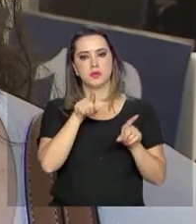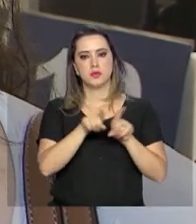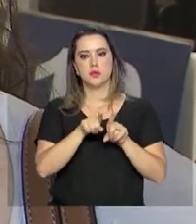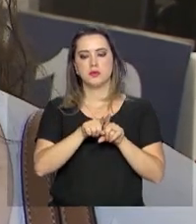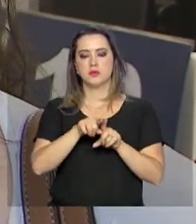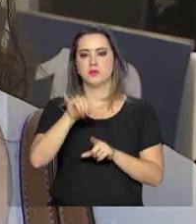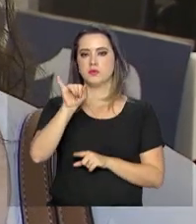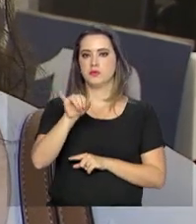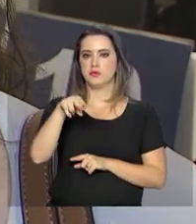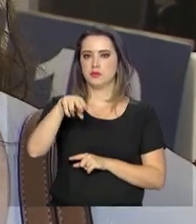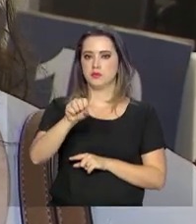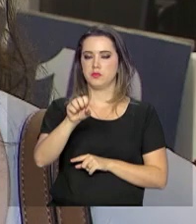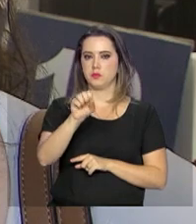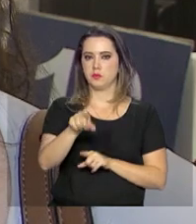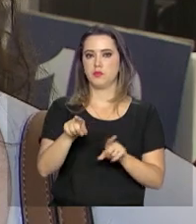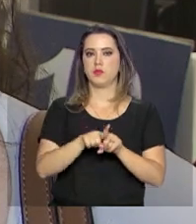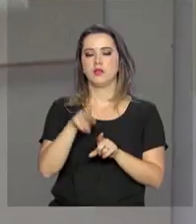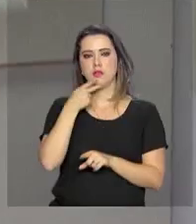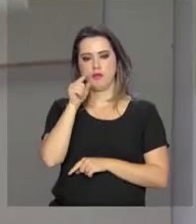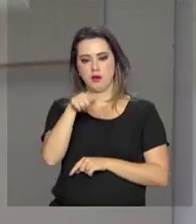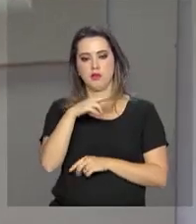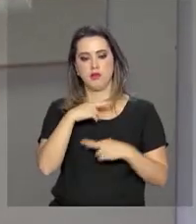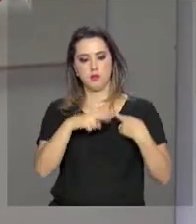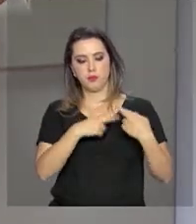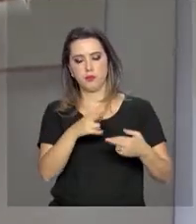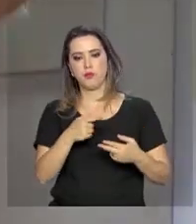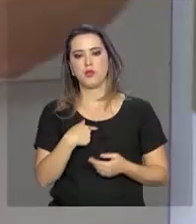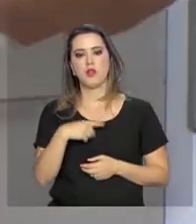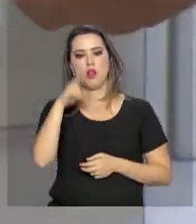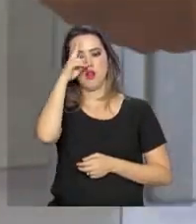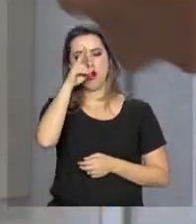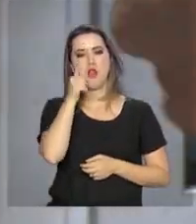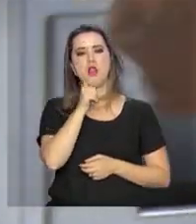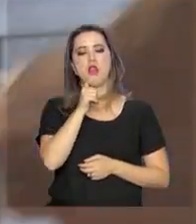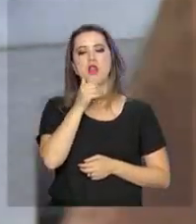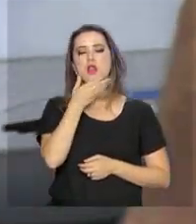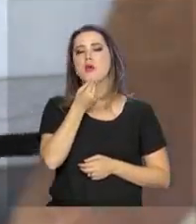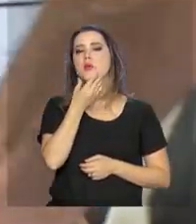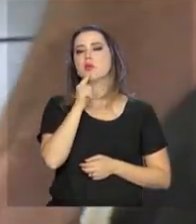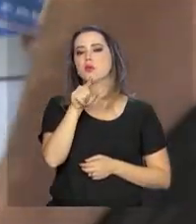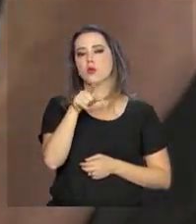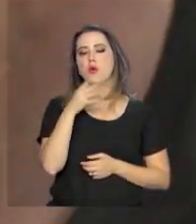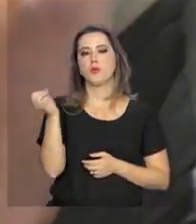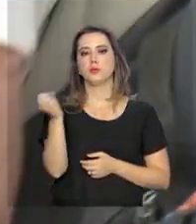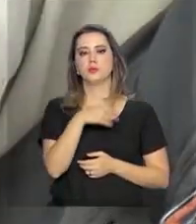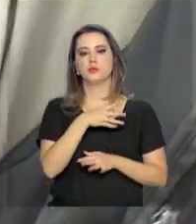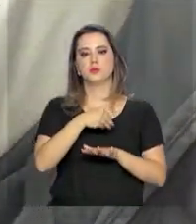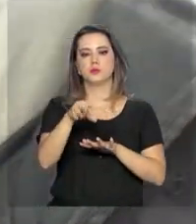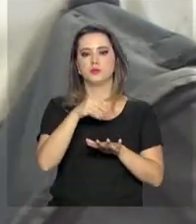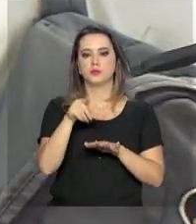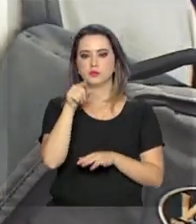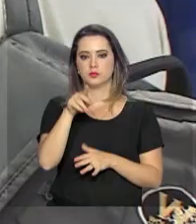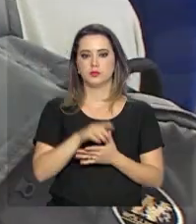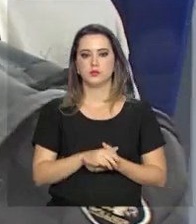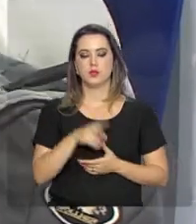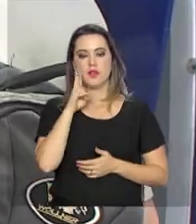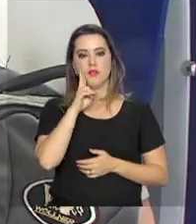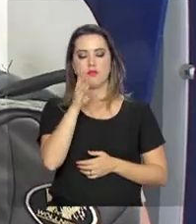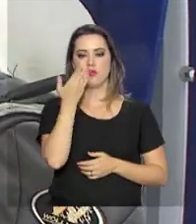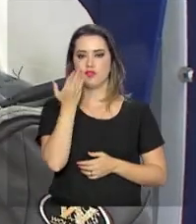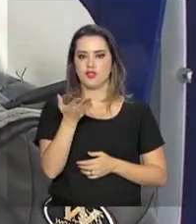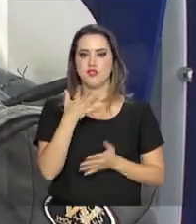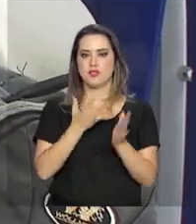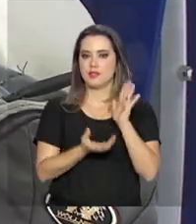previdência né que habilita ela como dependente e lembra do marcos que atualizou seus dados lá no início da reportagem olha ele aí